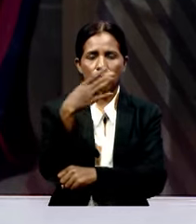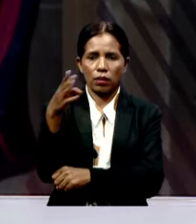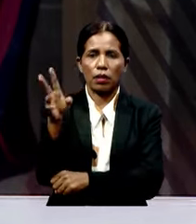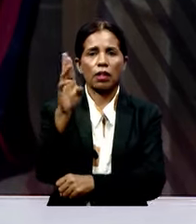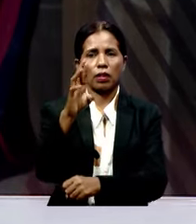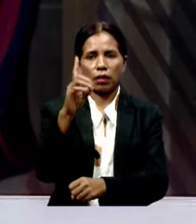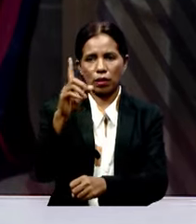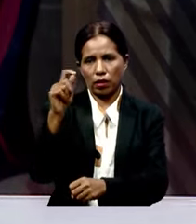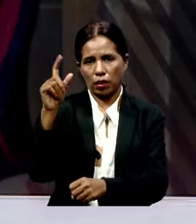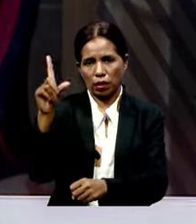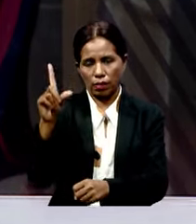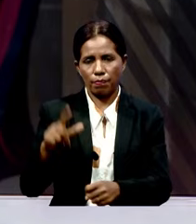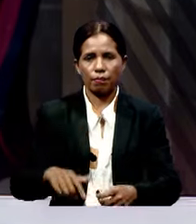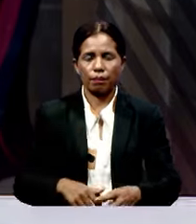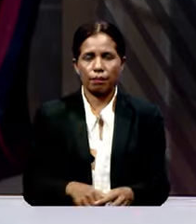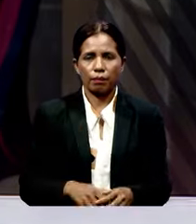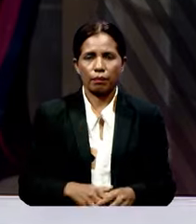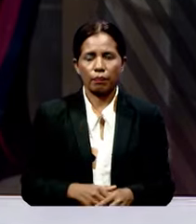RDTL.